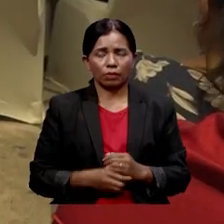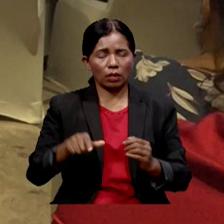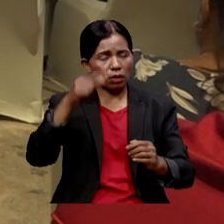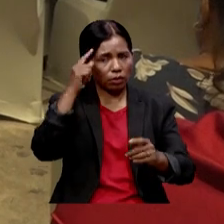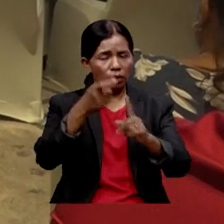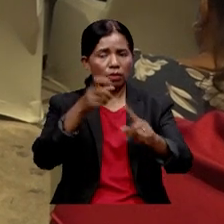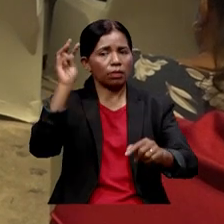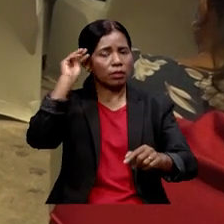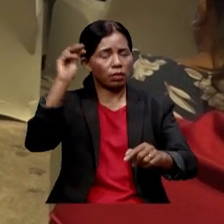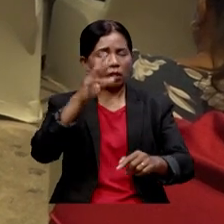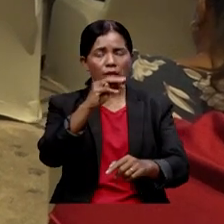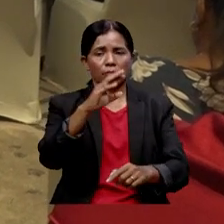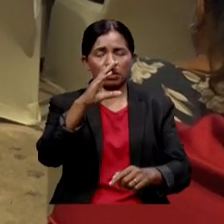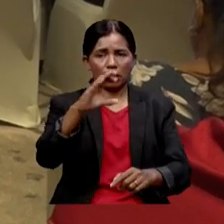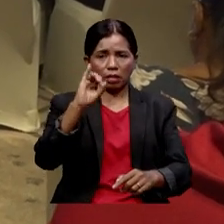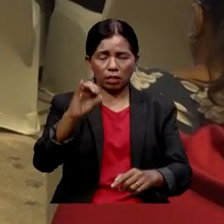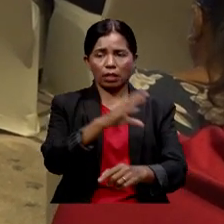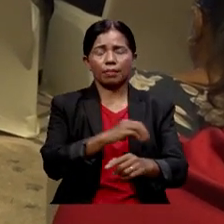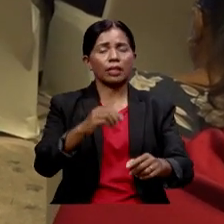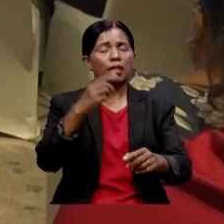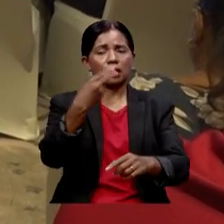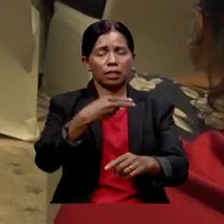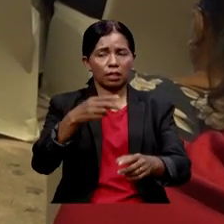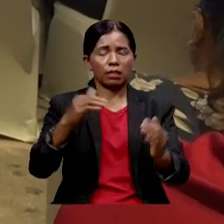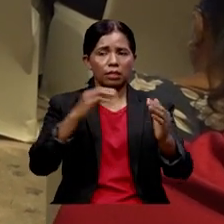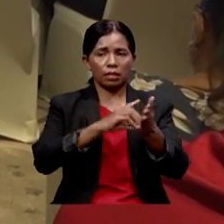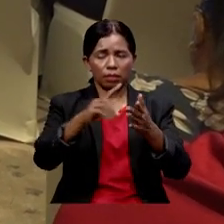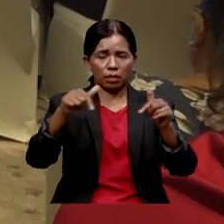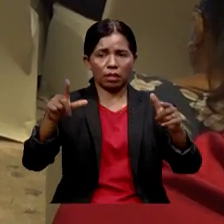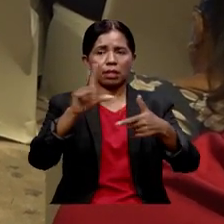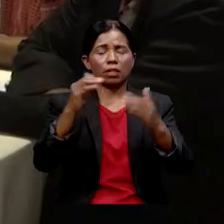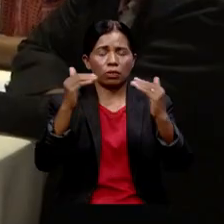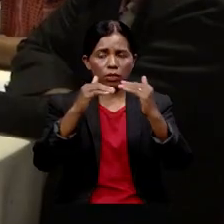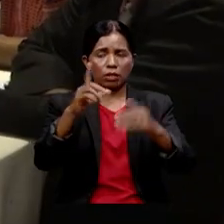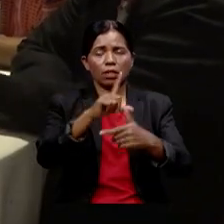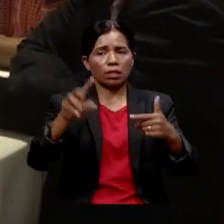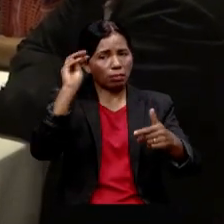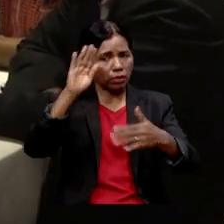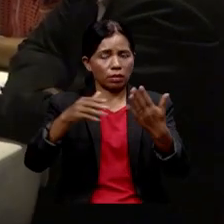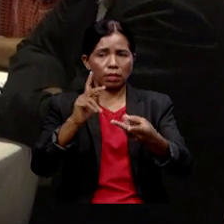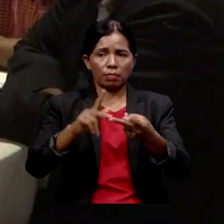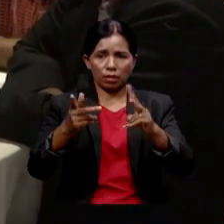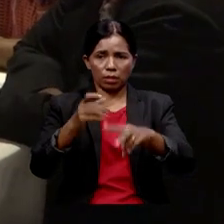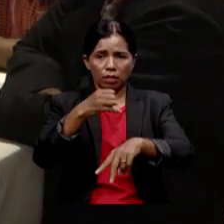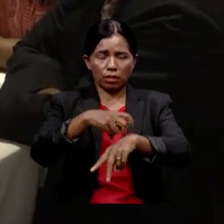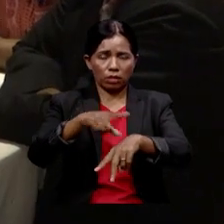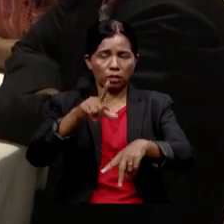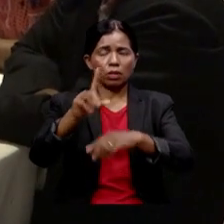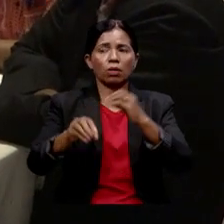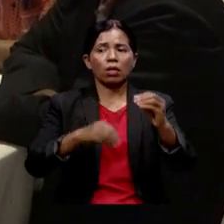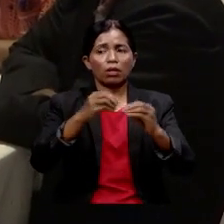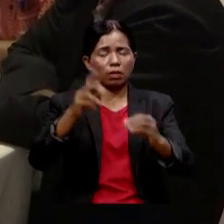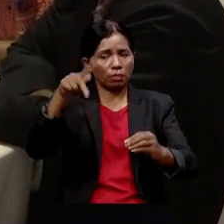Governo e Rússia Ministério do Comércio na Indústria, quinta semana, né? Realiza o orçop com linhas ministeriais no parceiro internacional Sira, colia com a